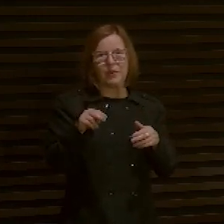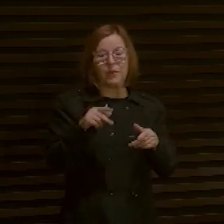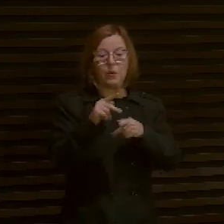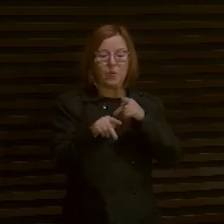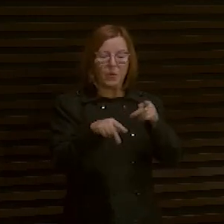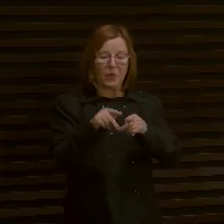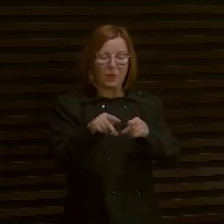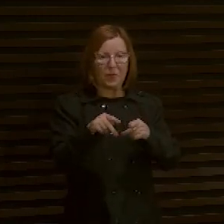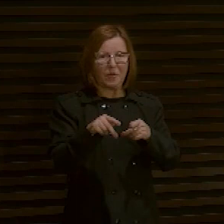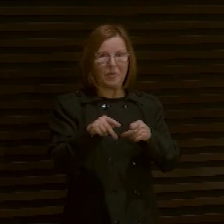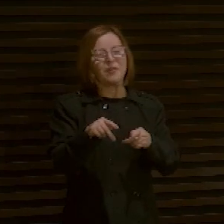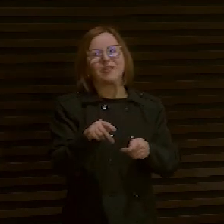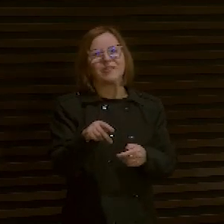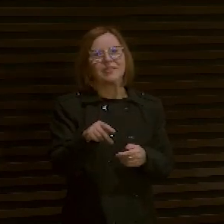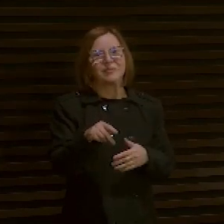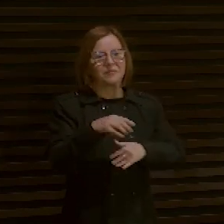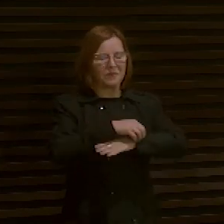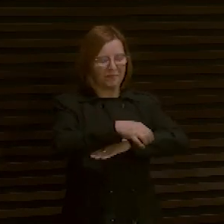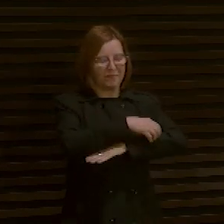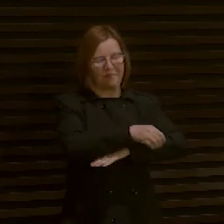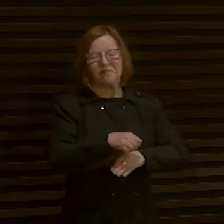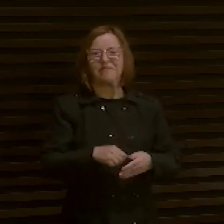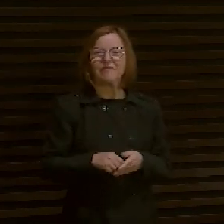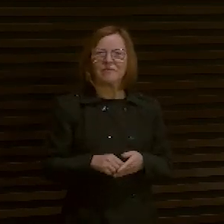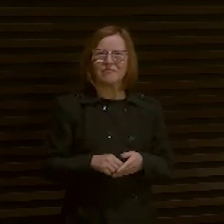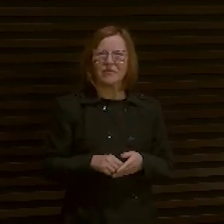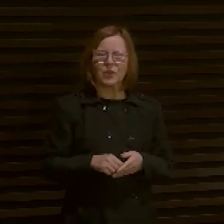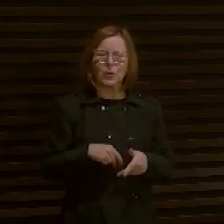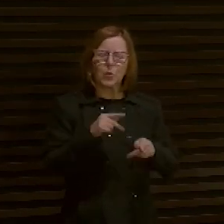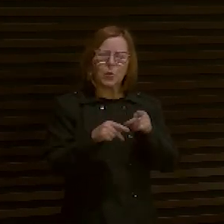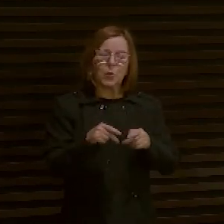E é engraçado que os sírios, eles deixaram tudo para trás.